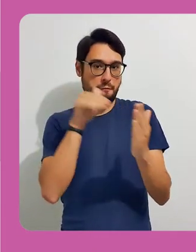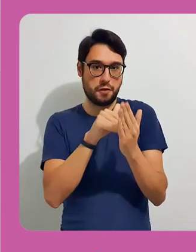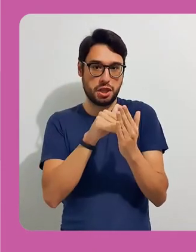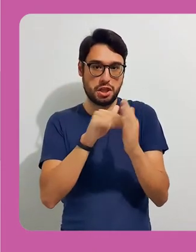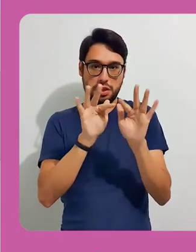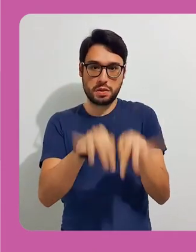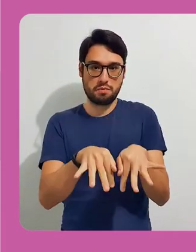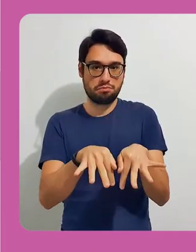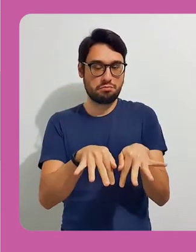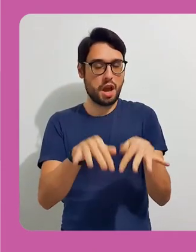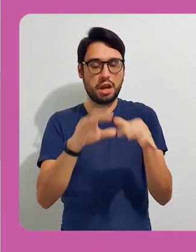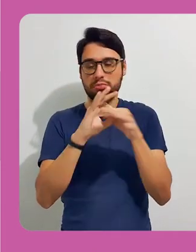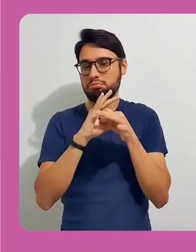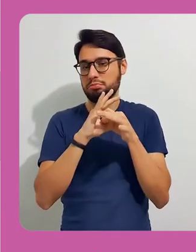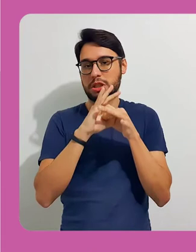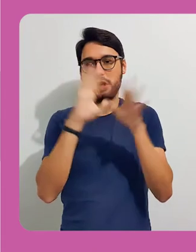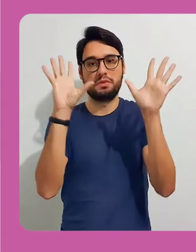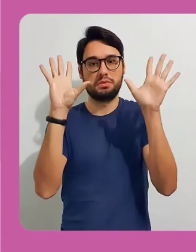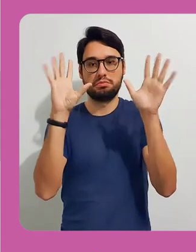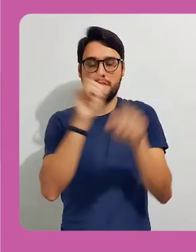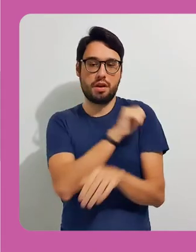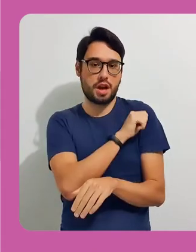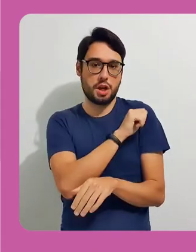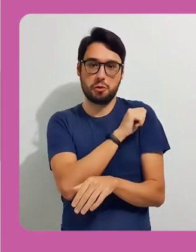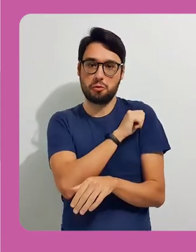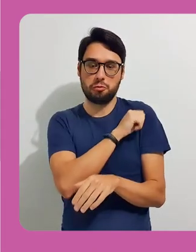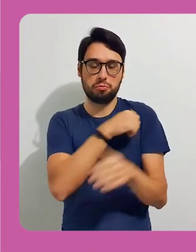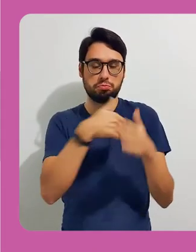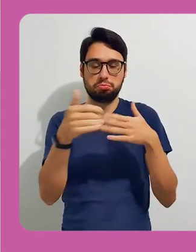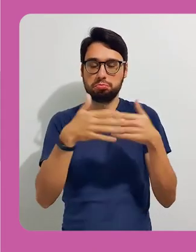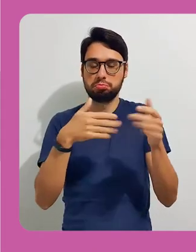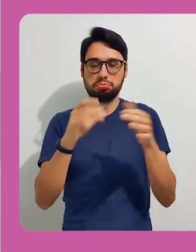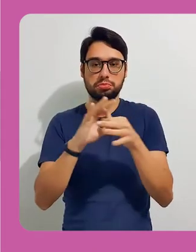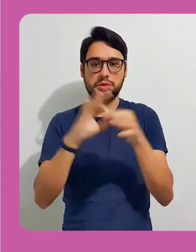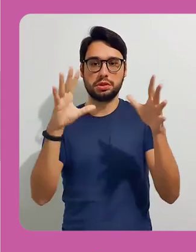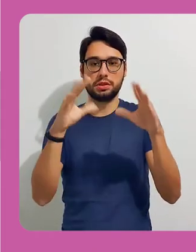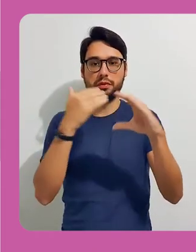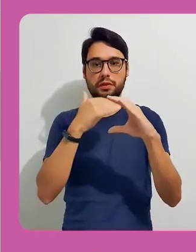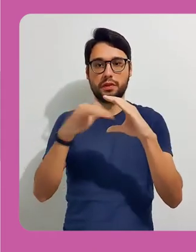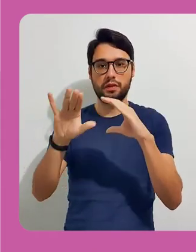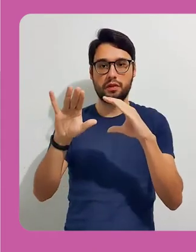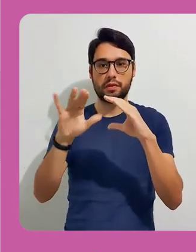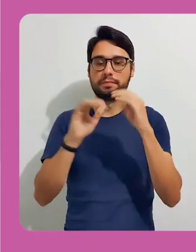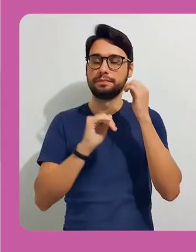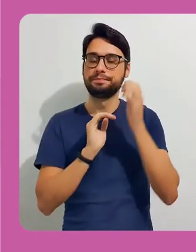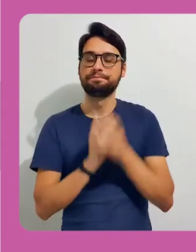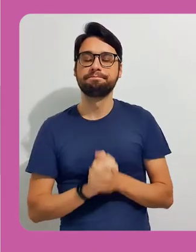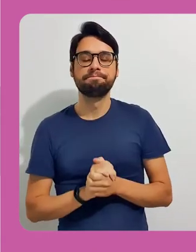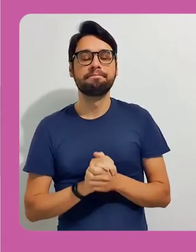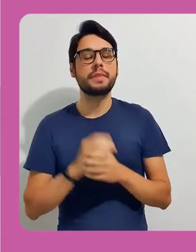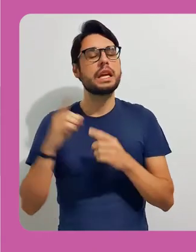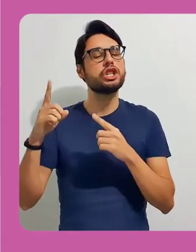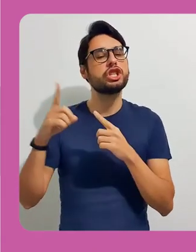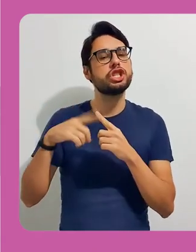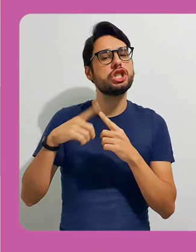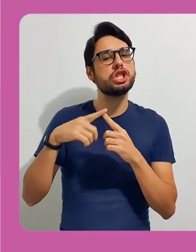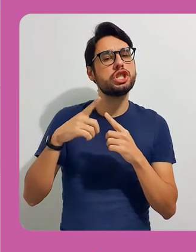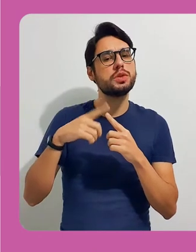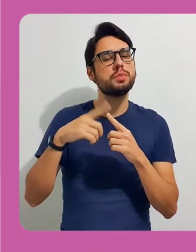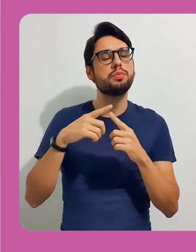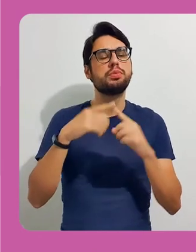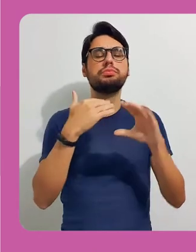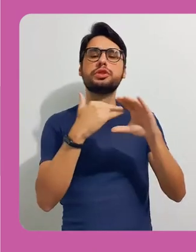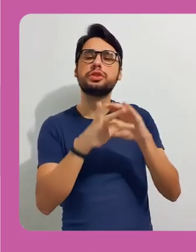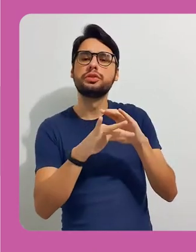se não marcarmos nada né o aluno pode enviar quando quiser desde o início até o final do curso e